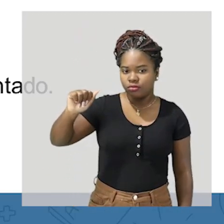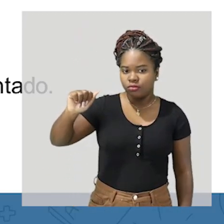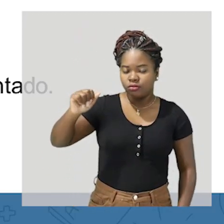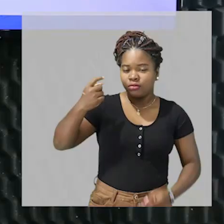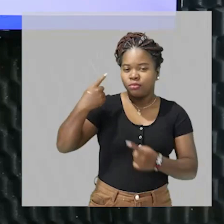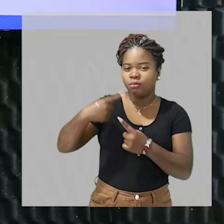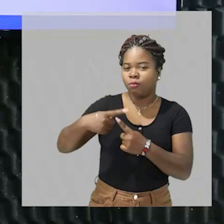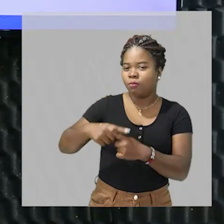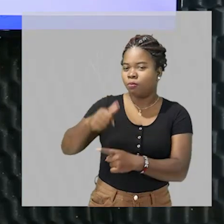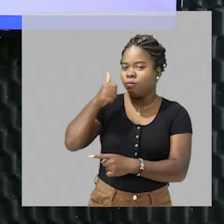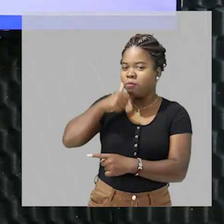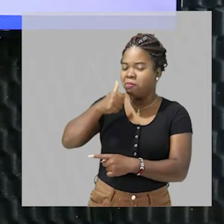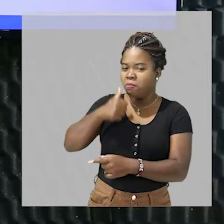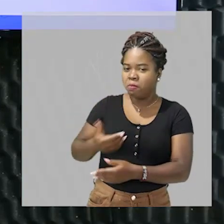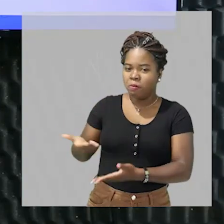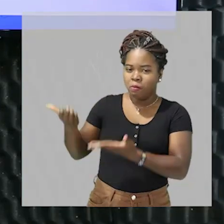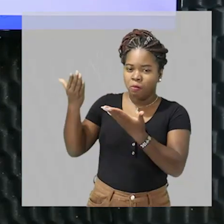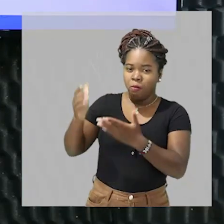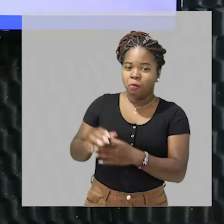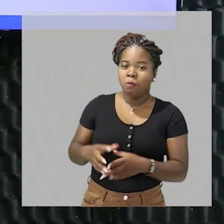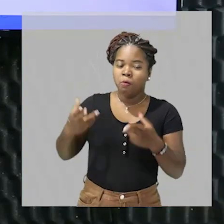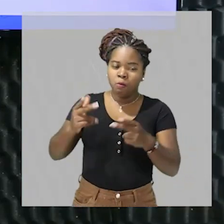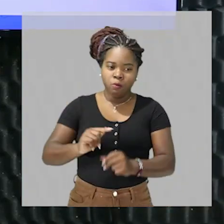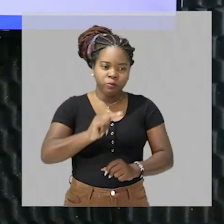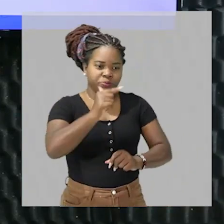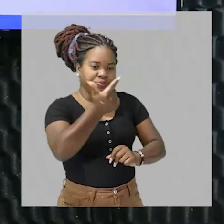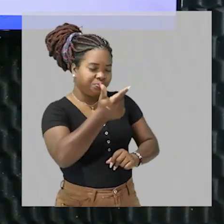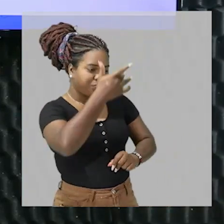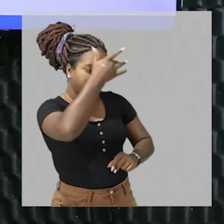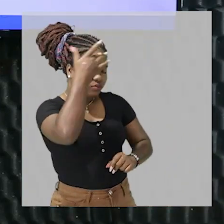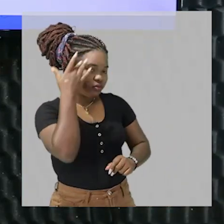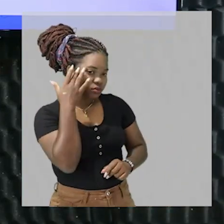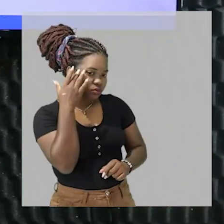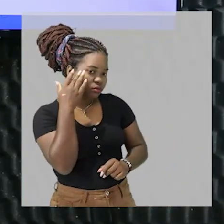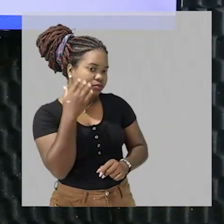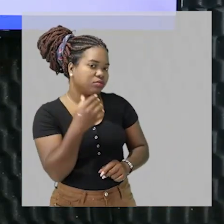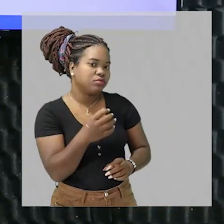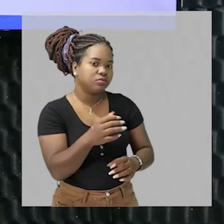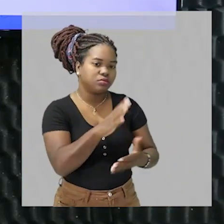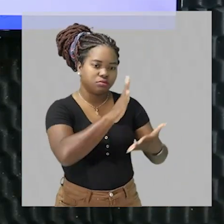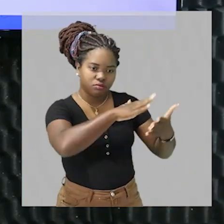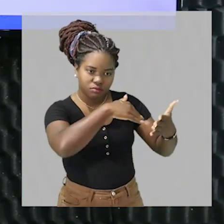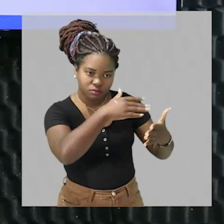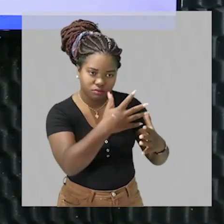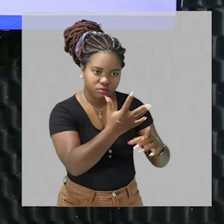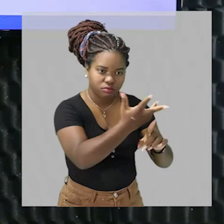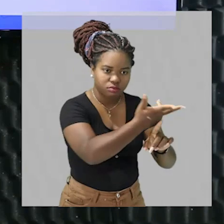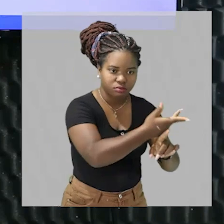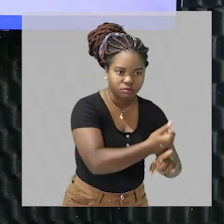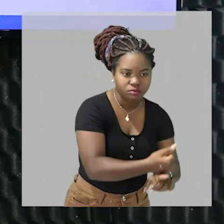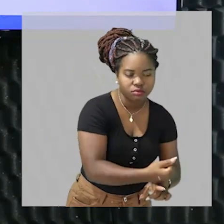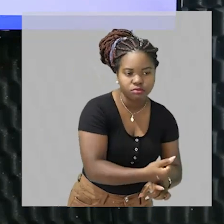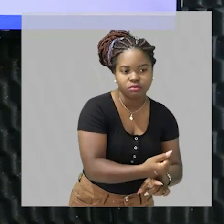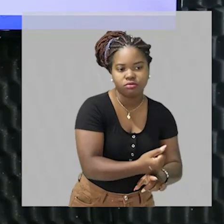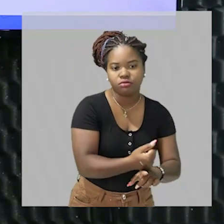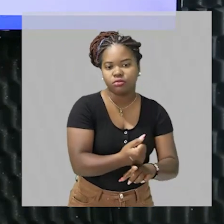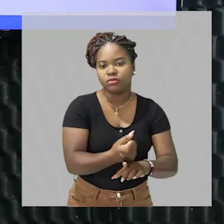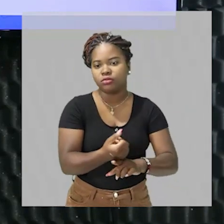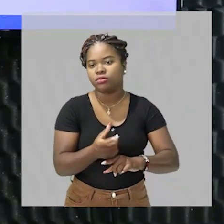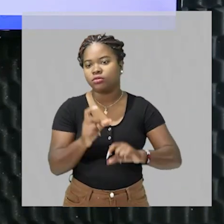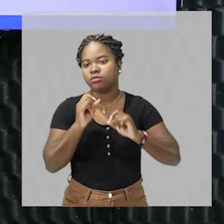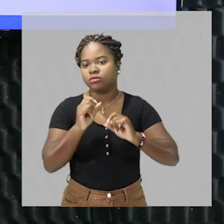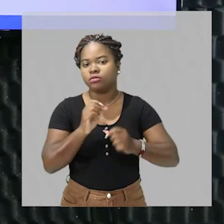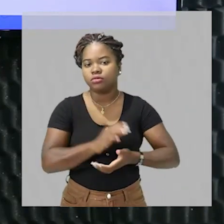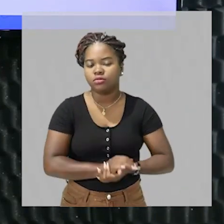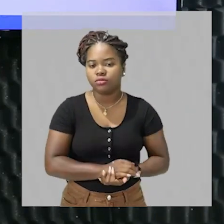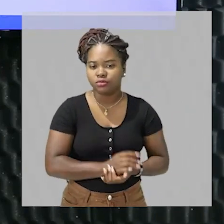Porque a Lygia Clark, assim como outros artistas, ela ultrapassou aquela linha de eu sou artista desse tipo de...